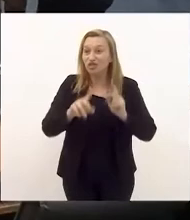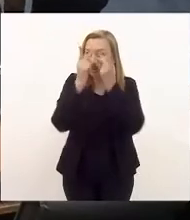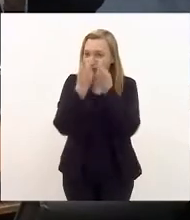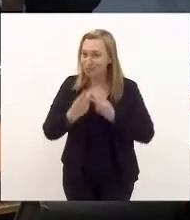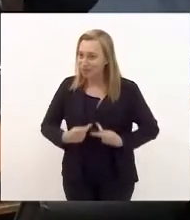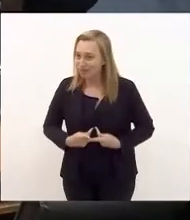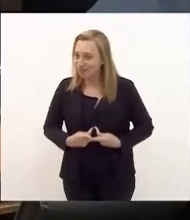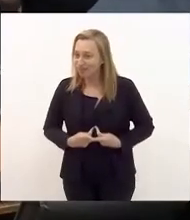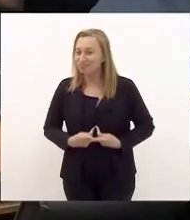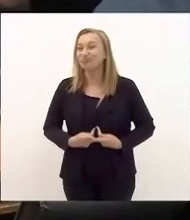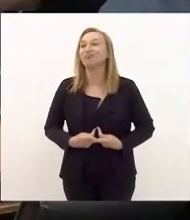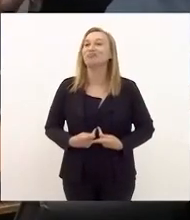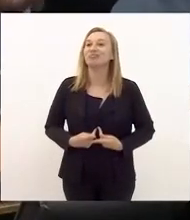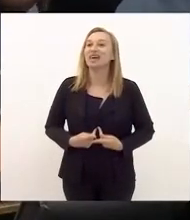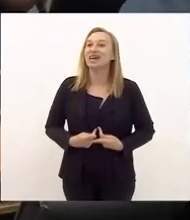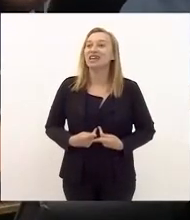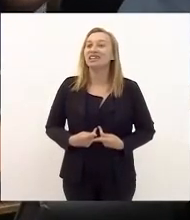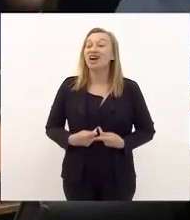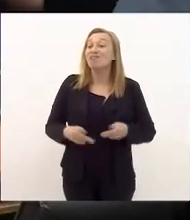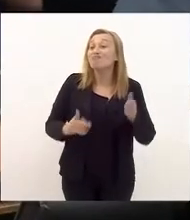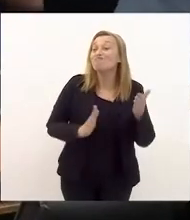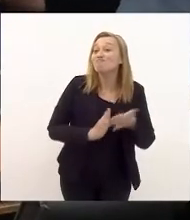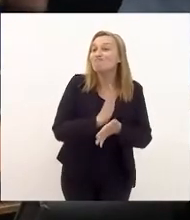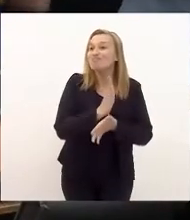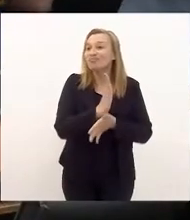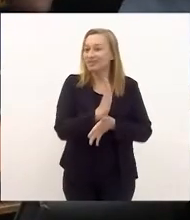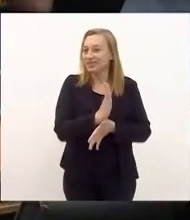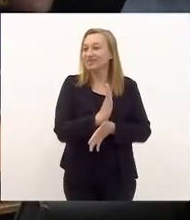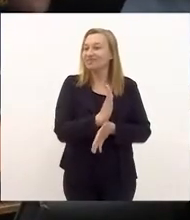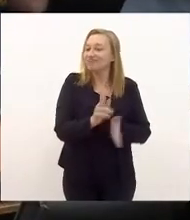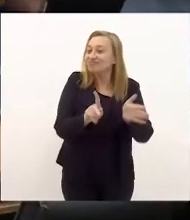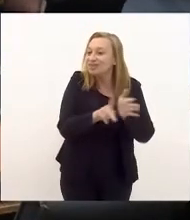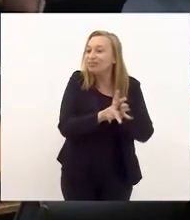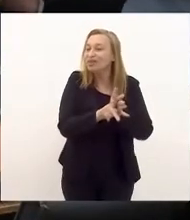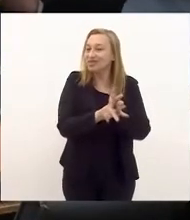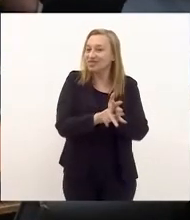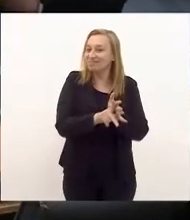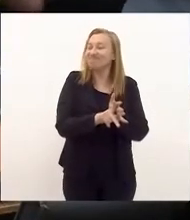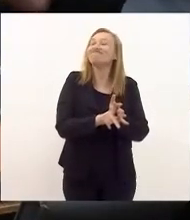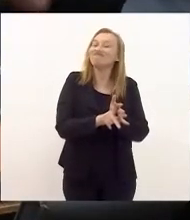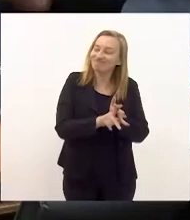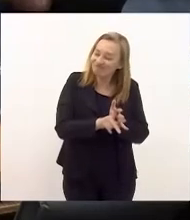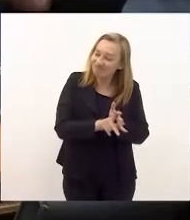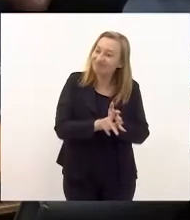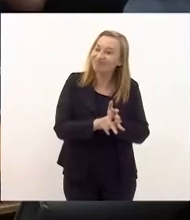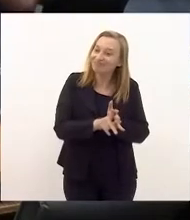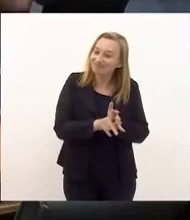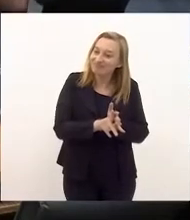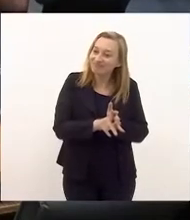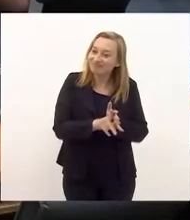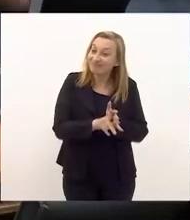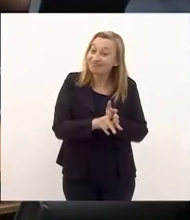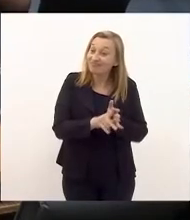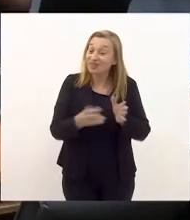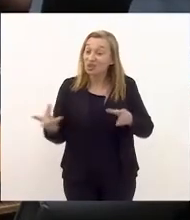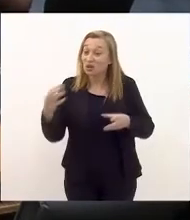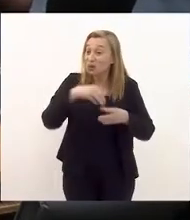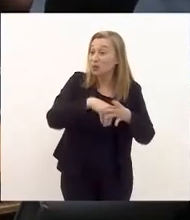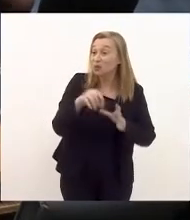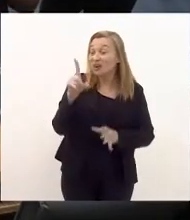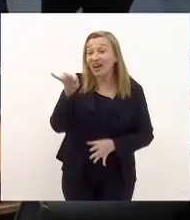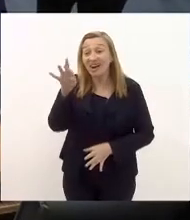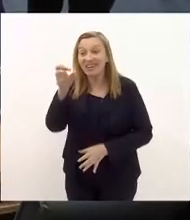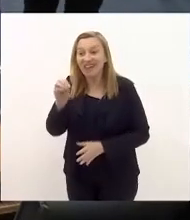Humanos, pela aprovação desse projeto, que inclui no calendário